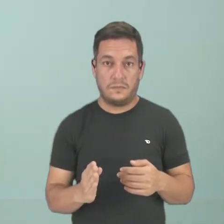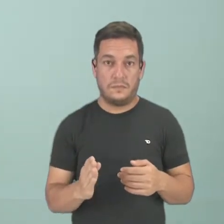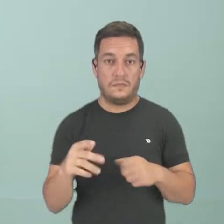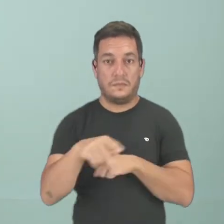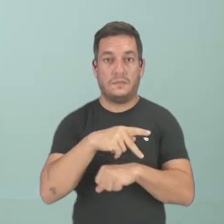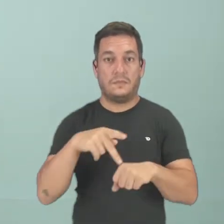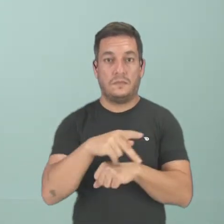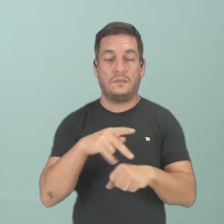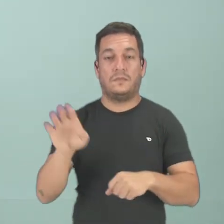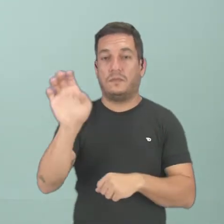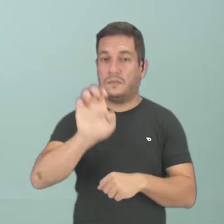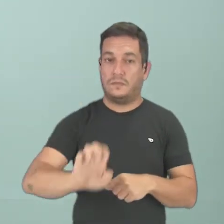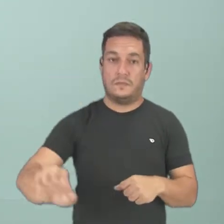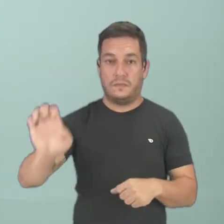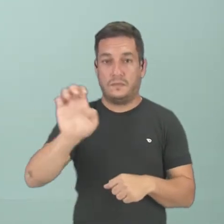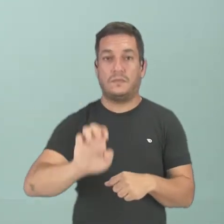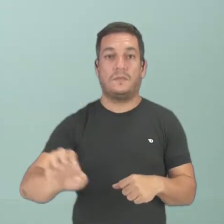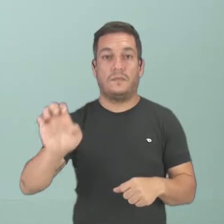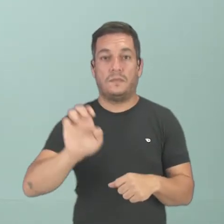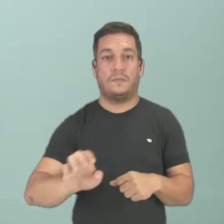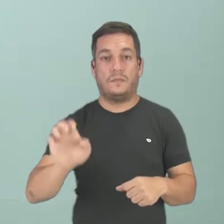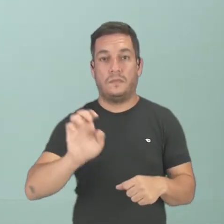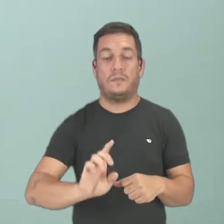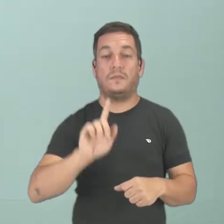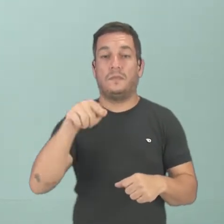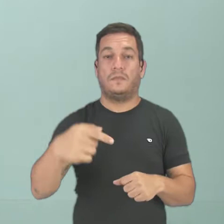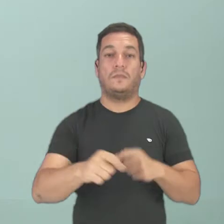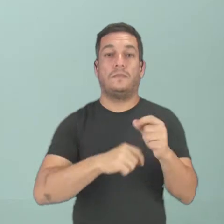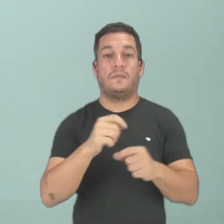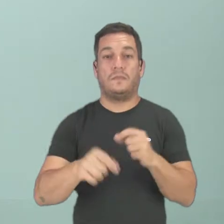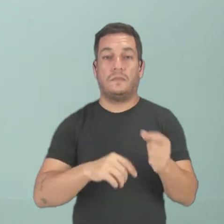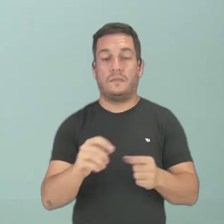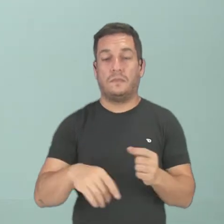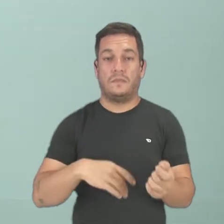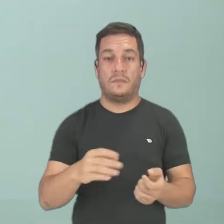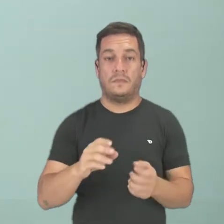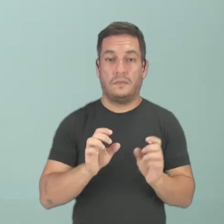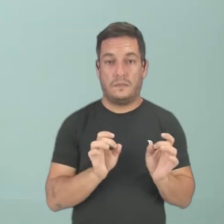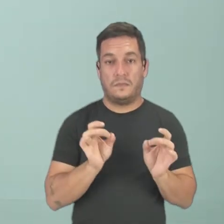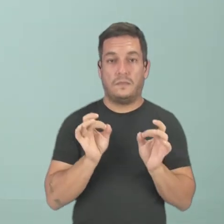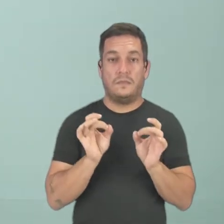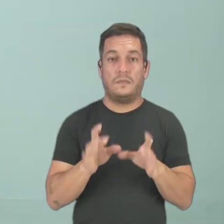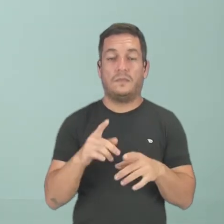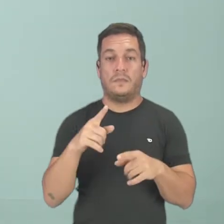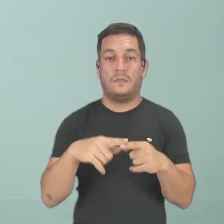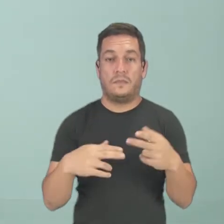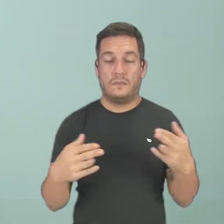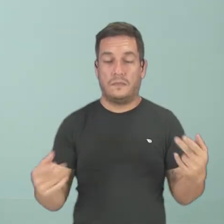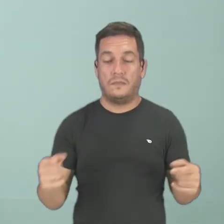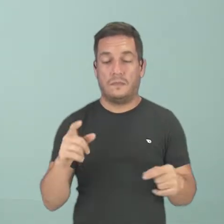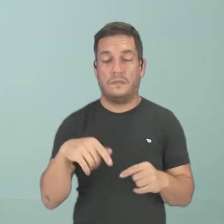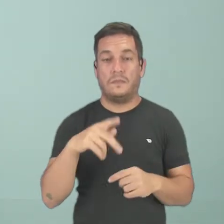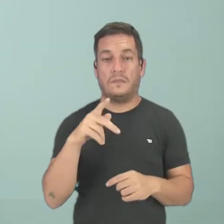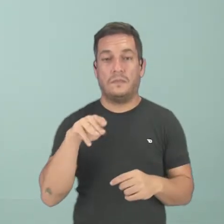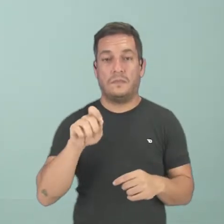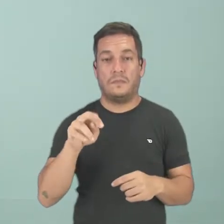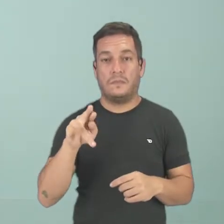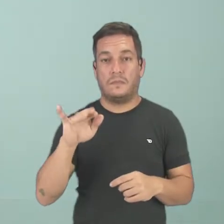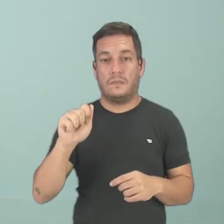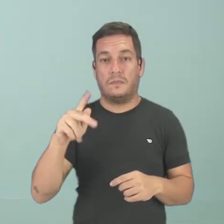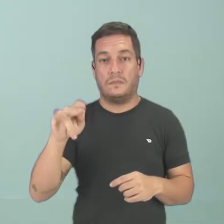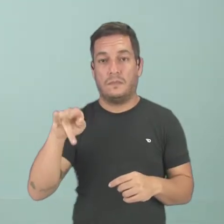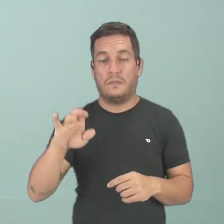de países da Europa, e aí ele fornecia a matéria-prima. Isso fazia com que o Brasil tivesse